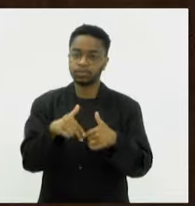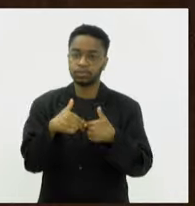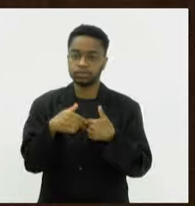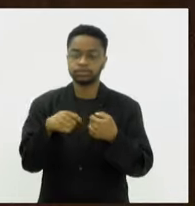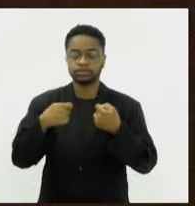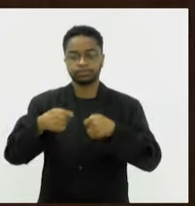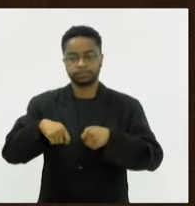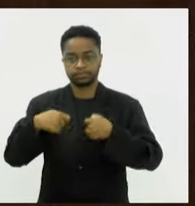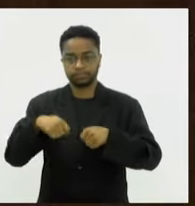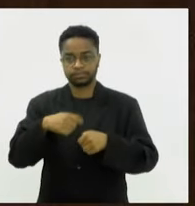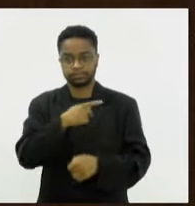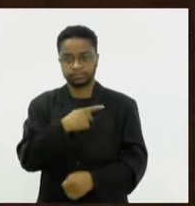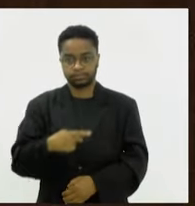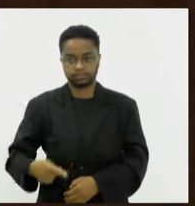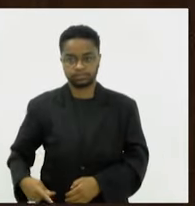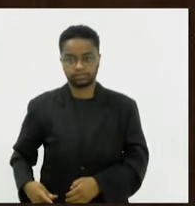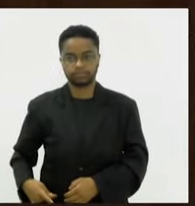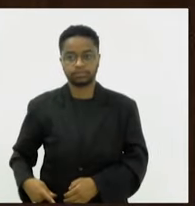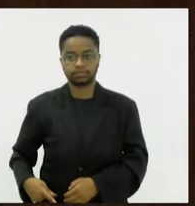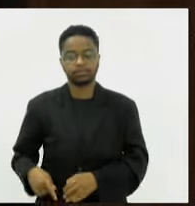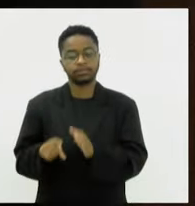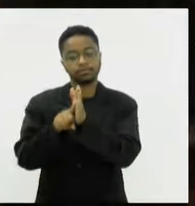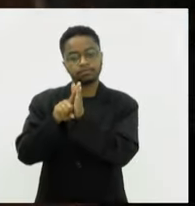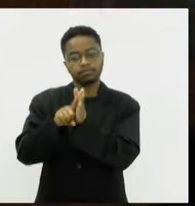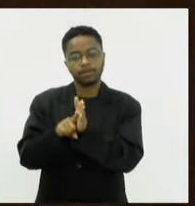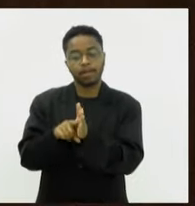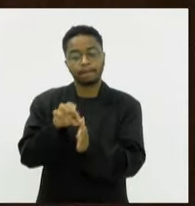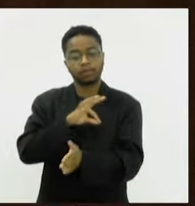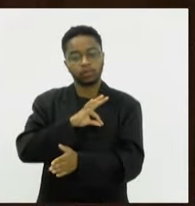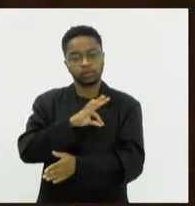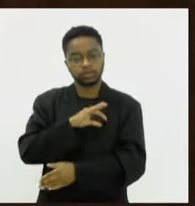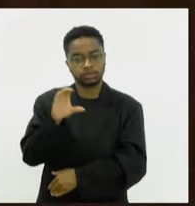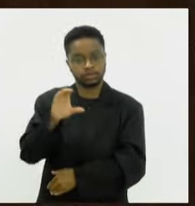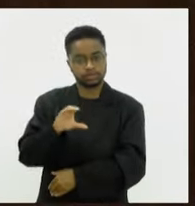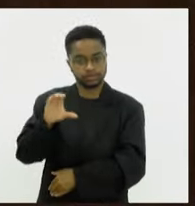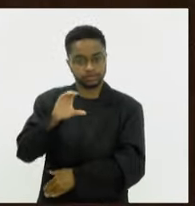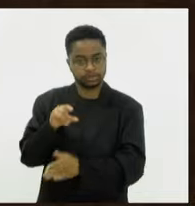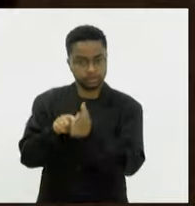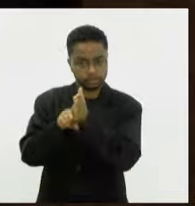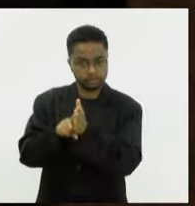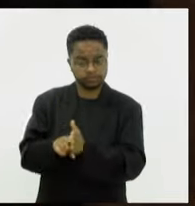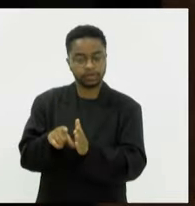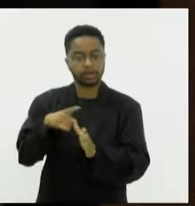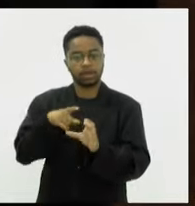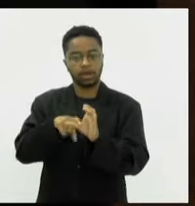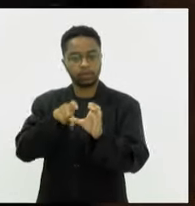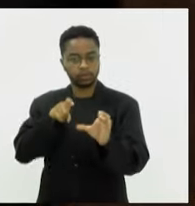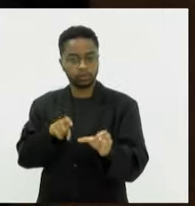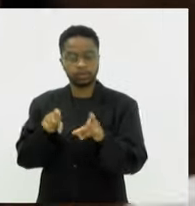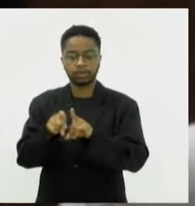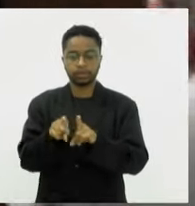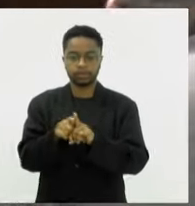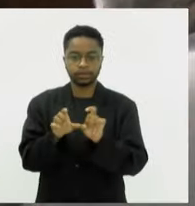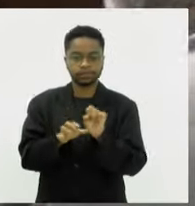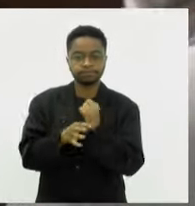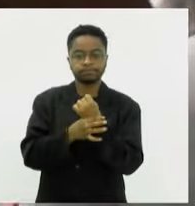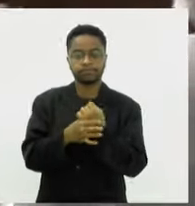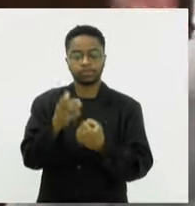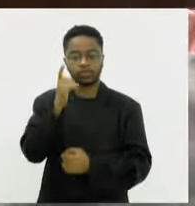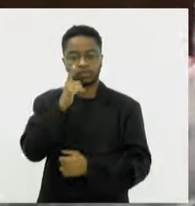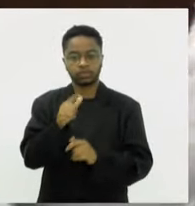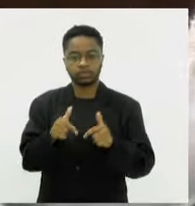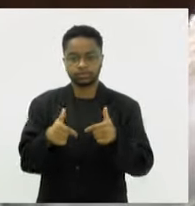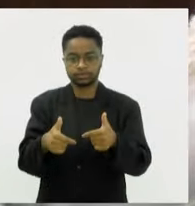necessidade, senhora presidenta, de uma perícia, uma polícia científica autônoma que garanta. Então, convido